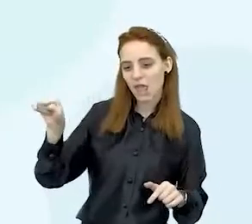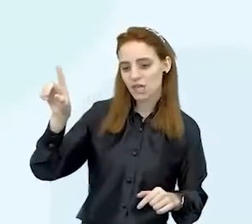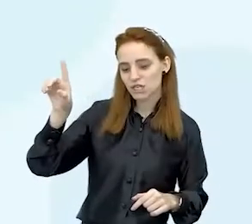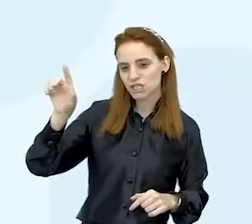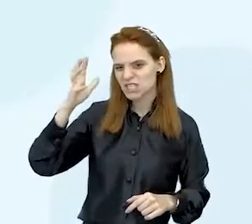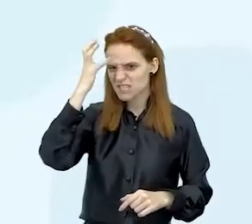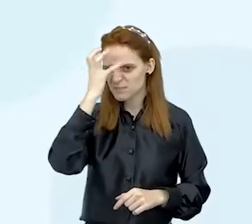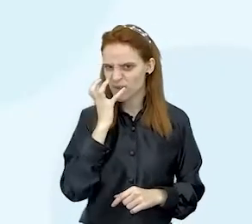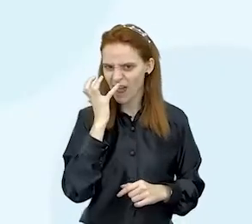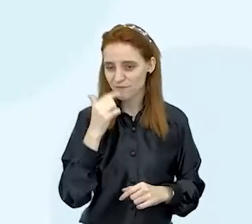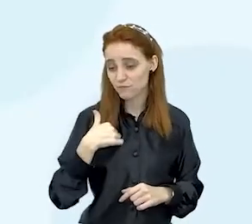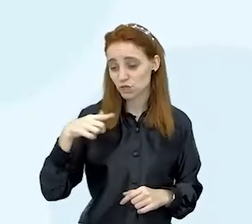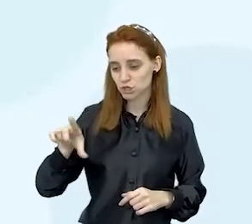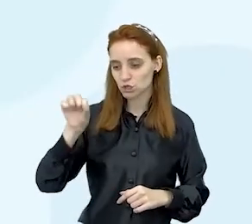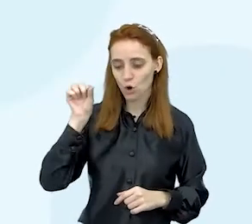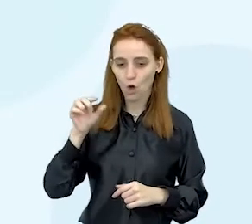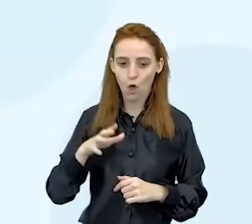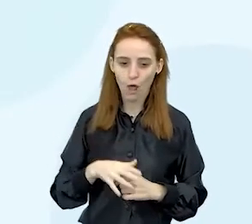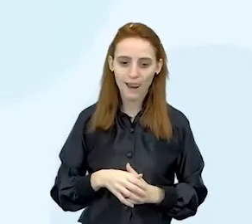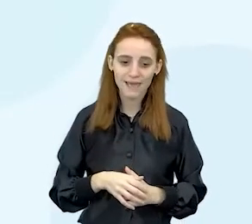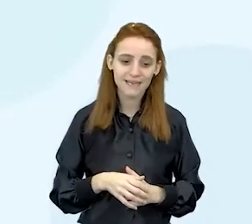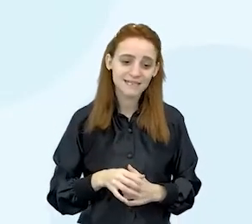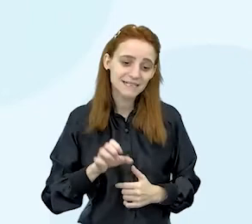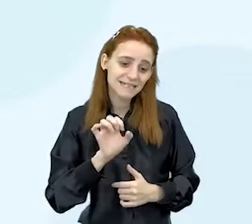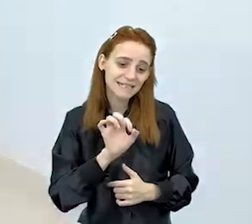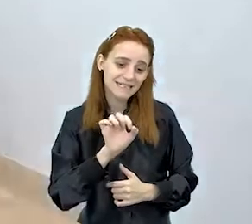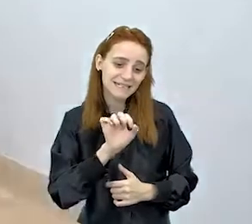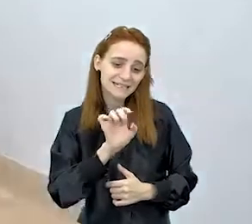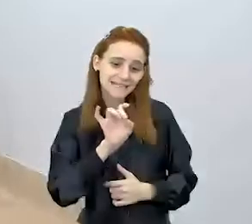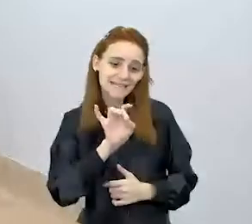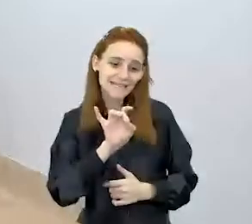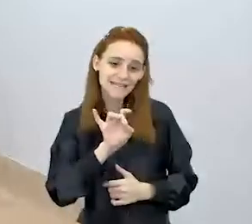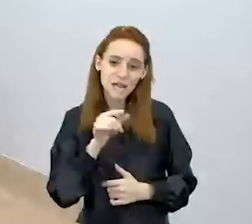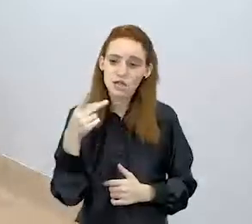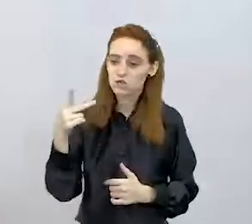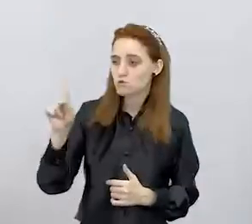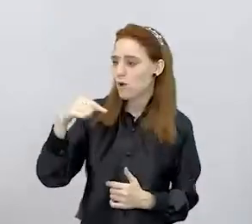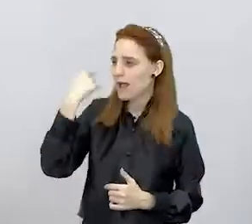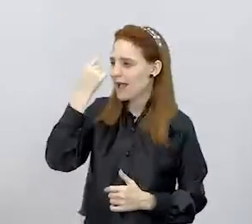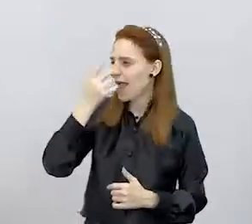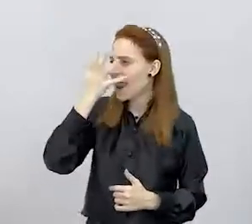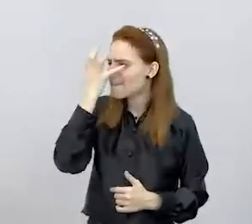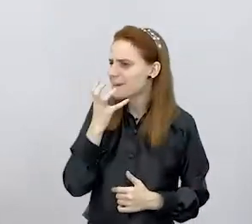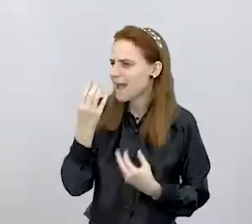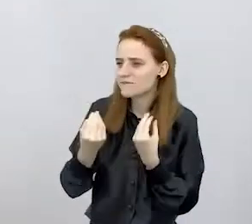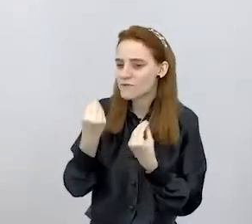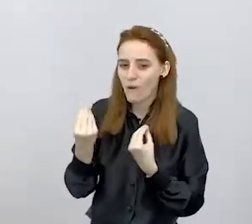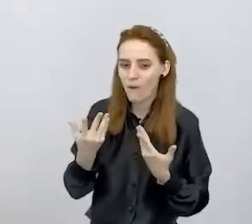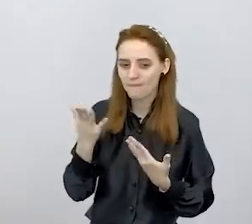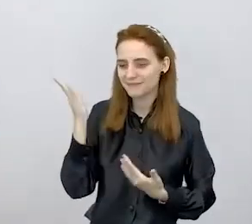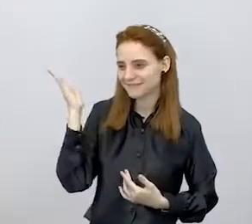direita, o emoji zangado. É que cada um põe a carinha que tem, né? Faz a sua cara de zangado.